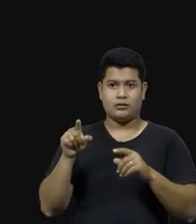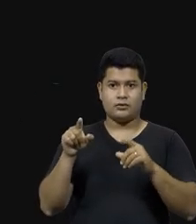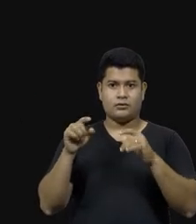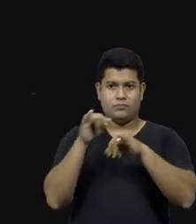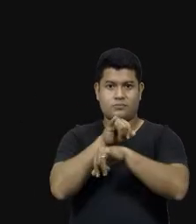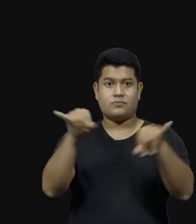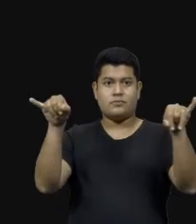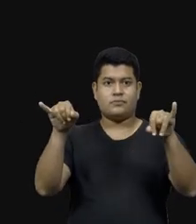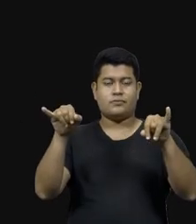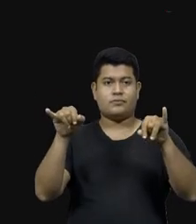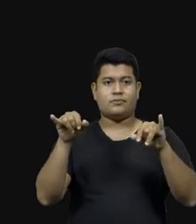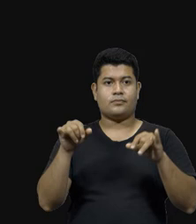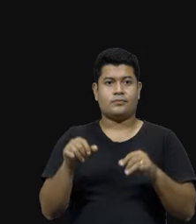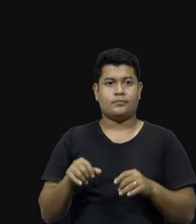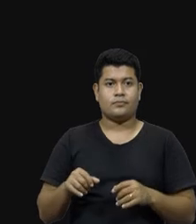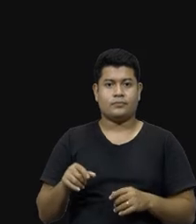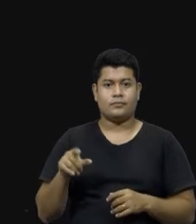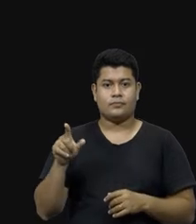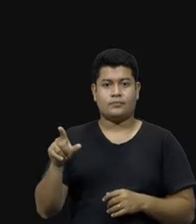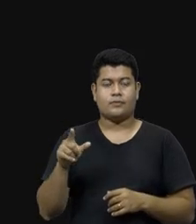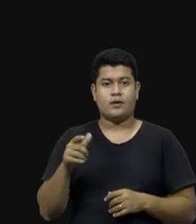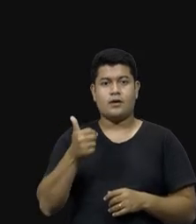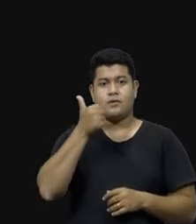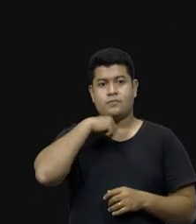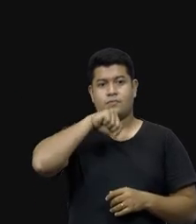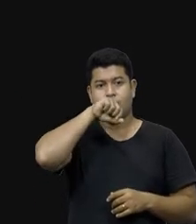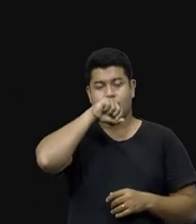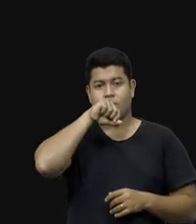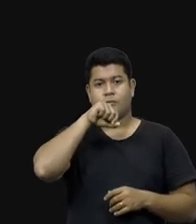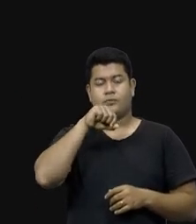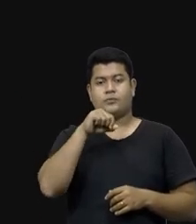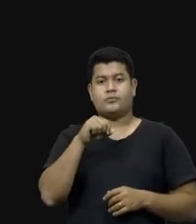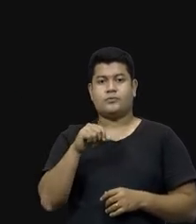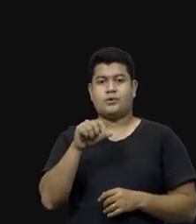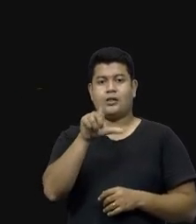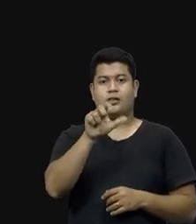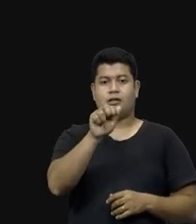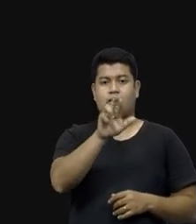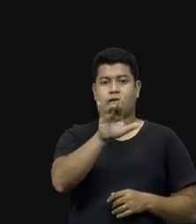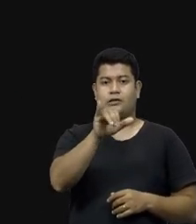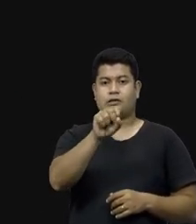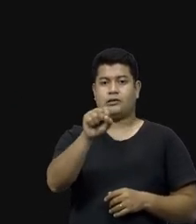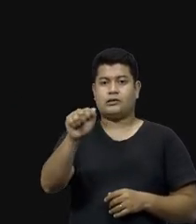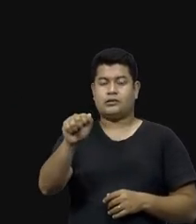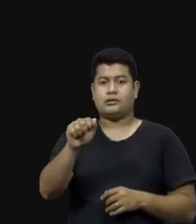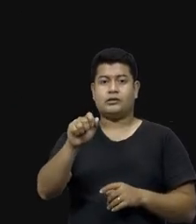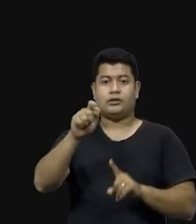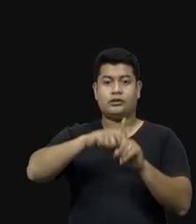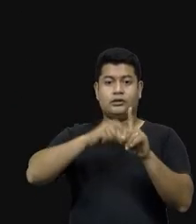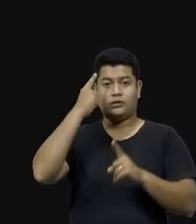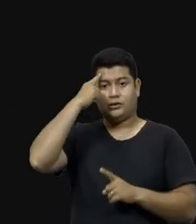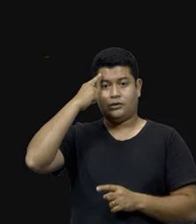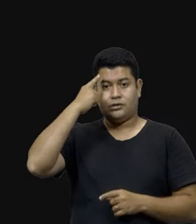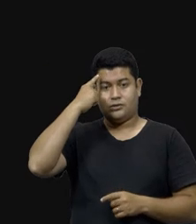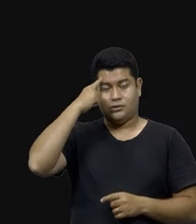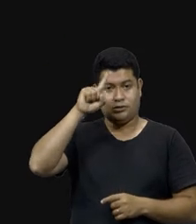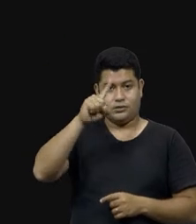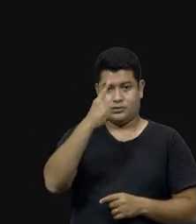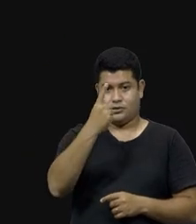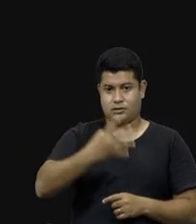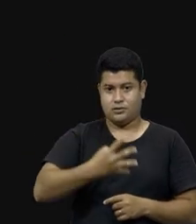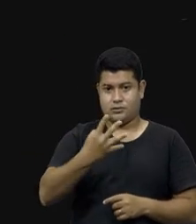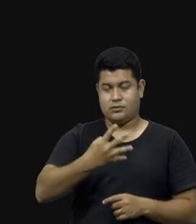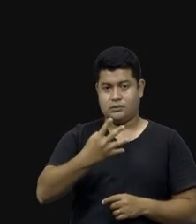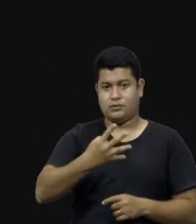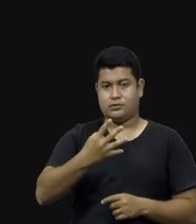ali, uma postagem de uma mãe, a Larissa Paz, dia 14 de janeiro, sobre o Kevin Luan. Peço que